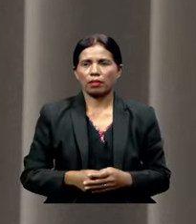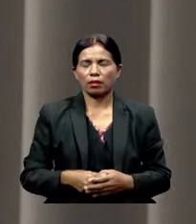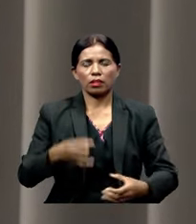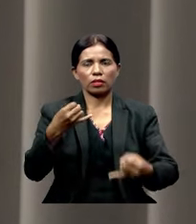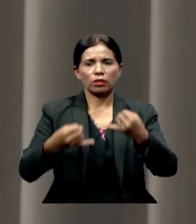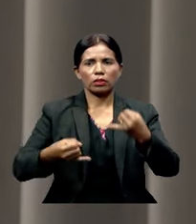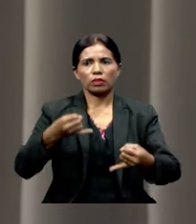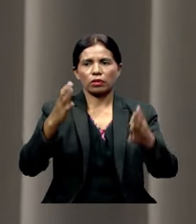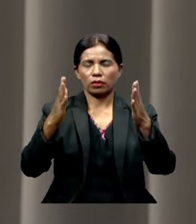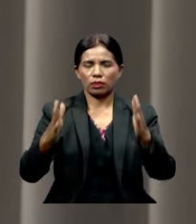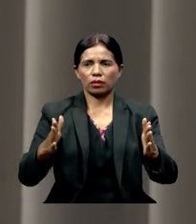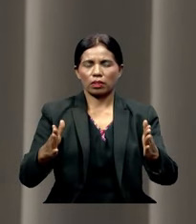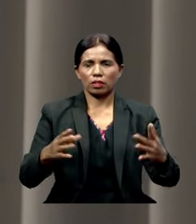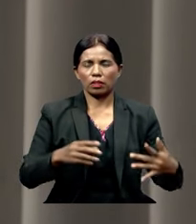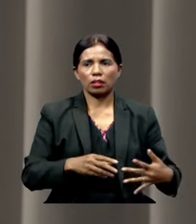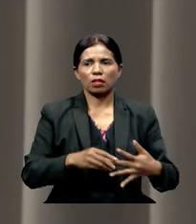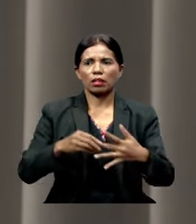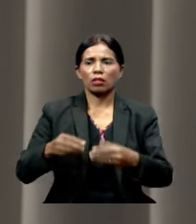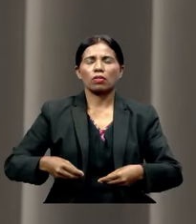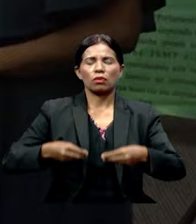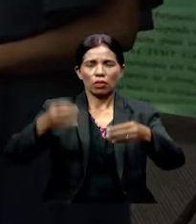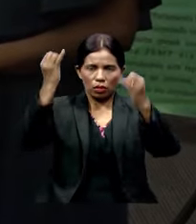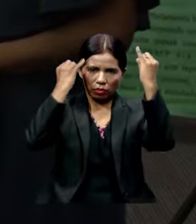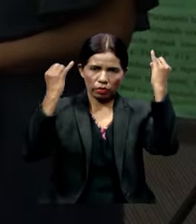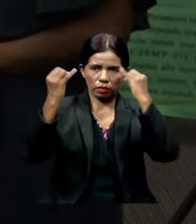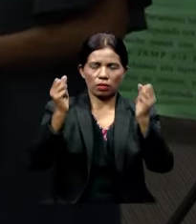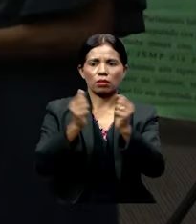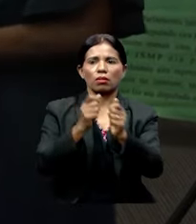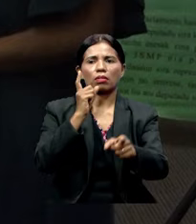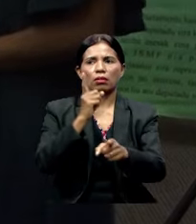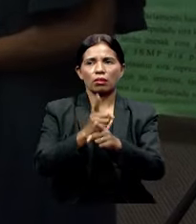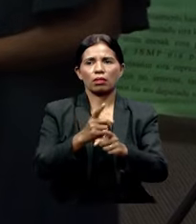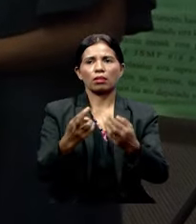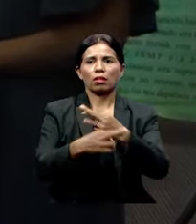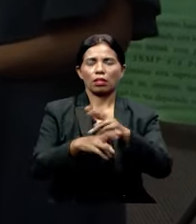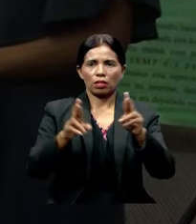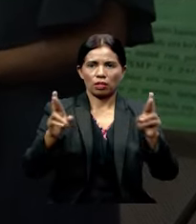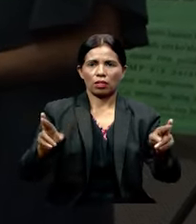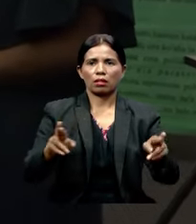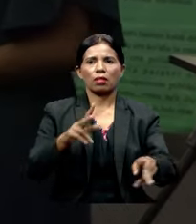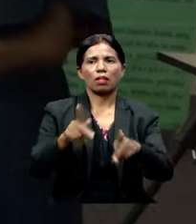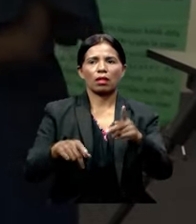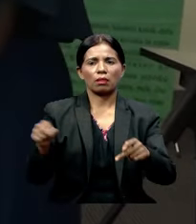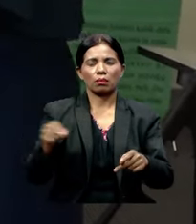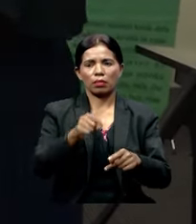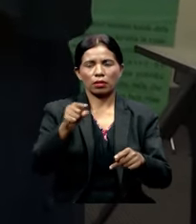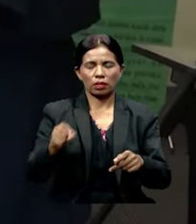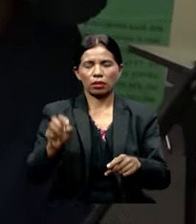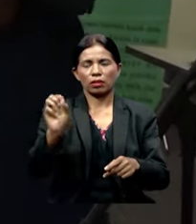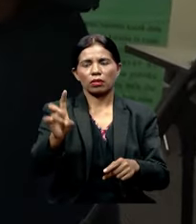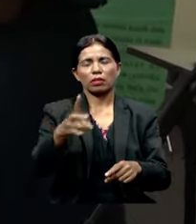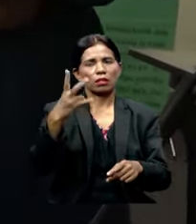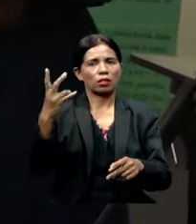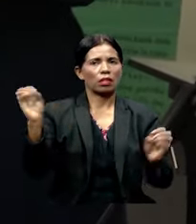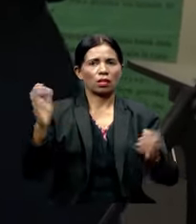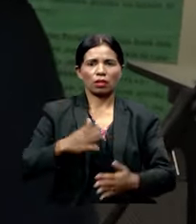sira, oficial da Justiça sira, foi informação. Do relatório Justiça e Simpi, ema por cento sanulo resinualo, uma clá